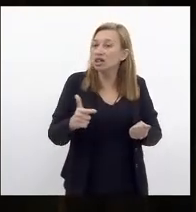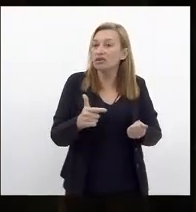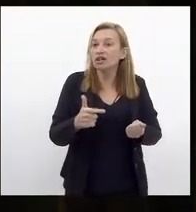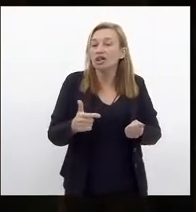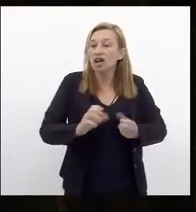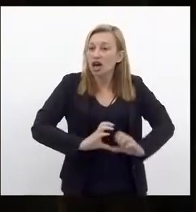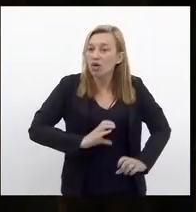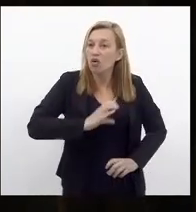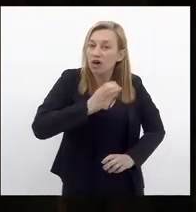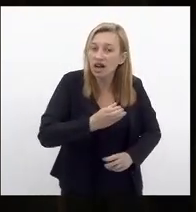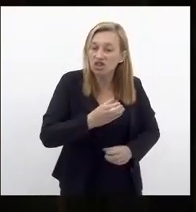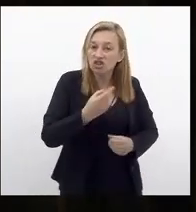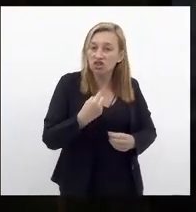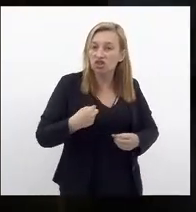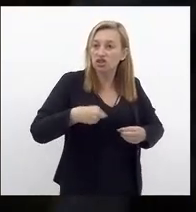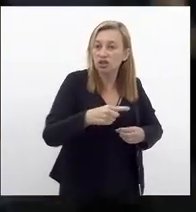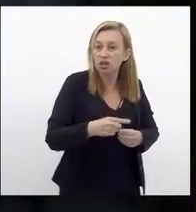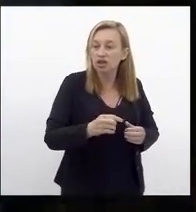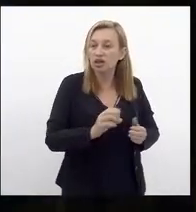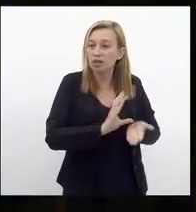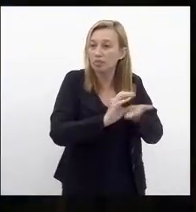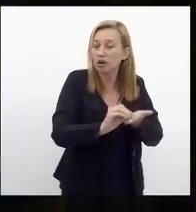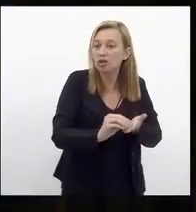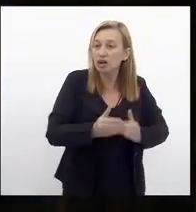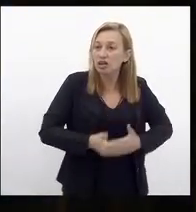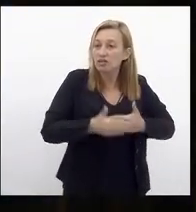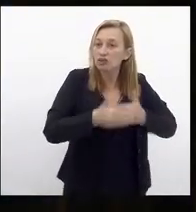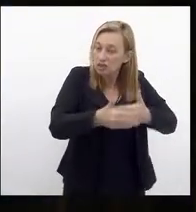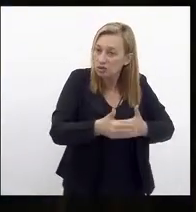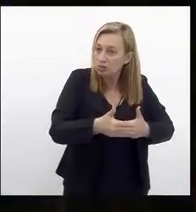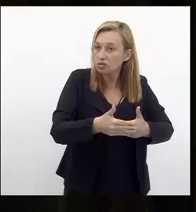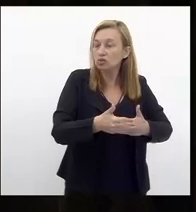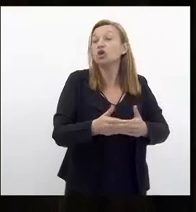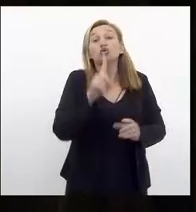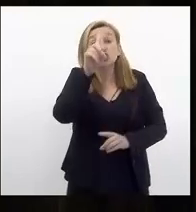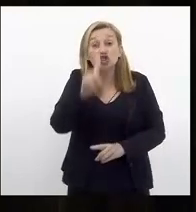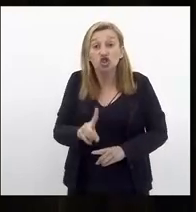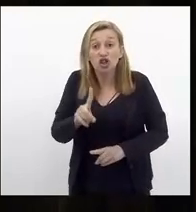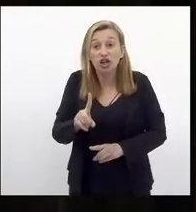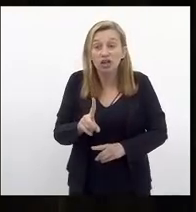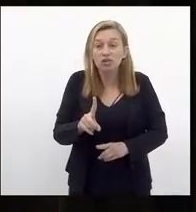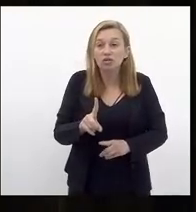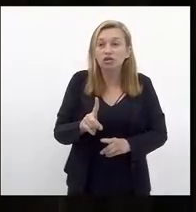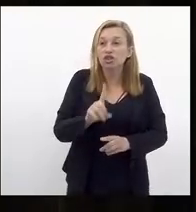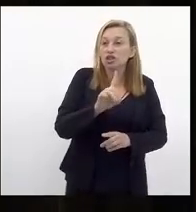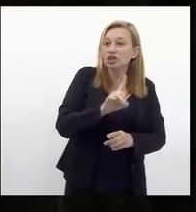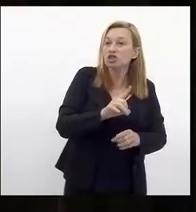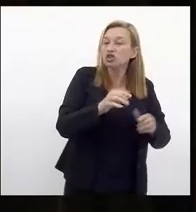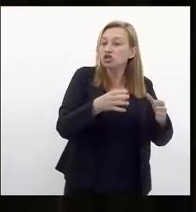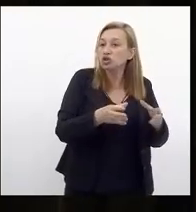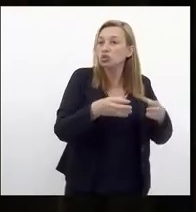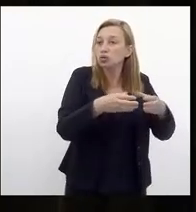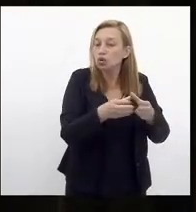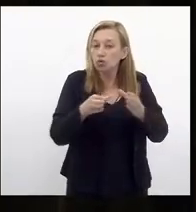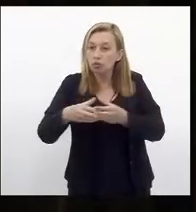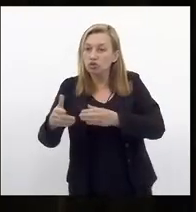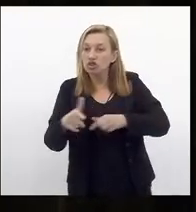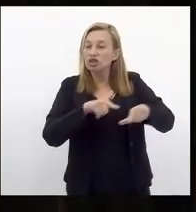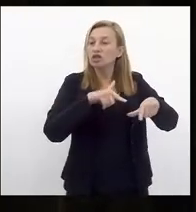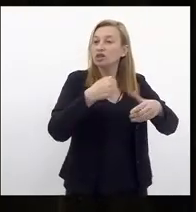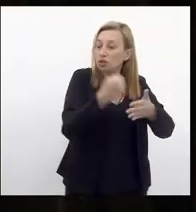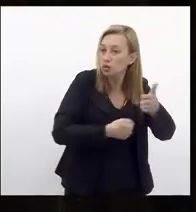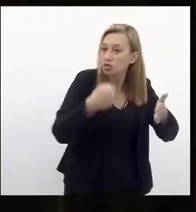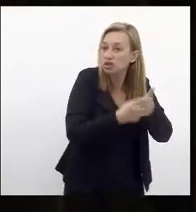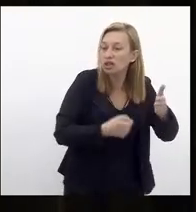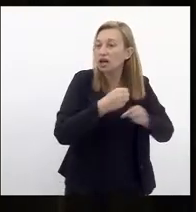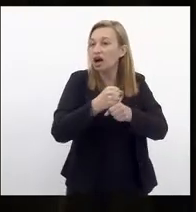coragem de enfrentar a pauta nós avançamos muito no direito de categorias que viviam brigando há muito tempo o